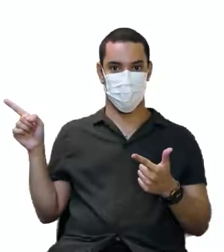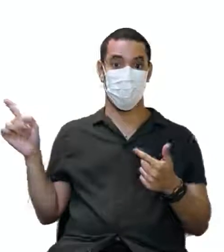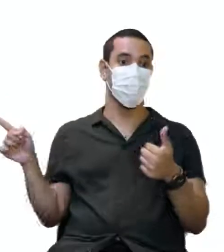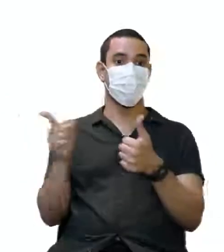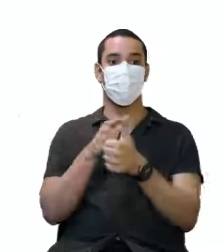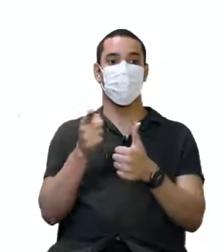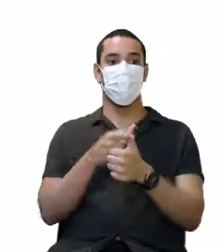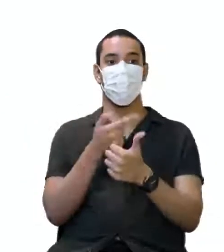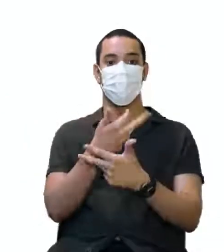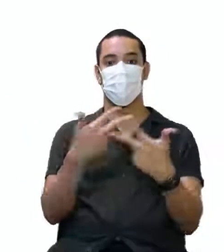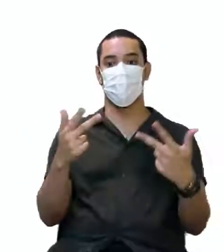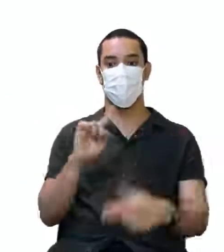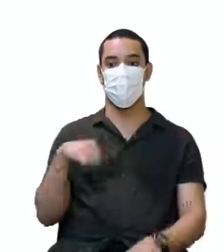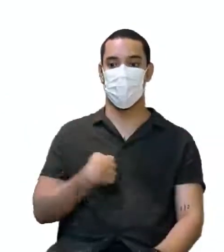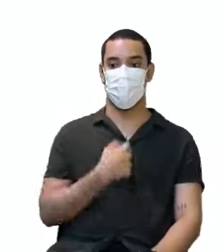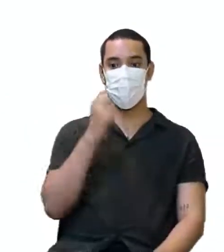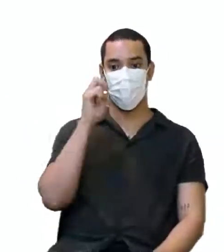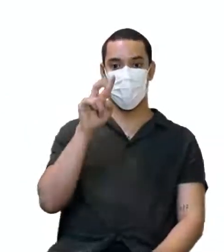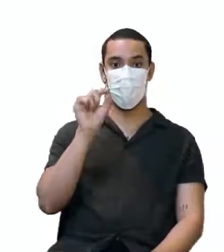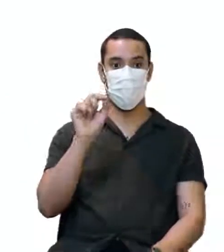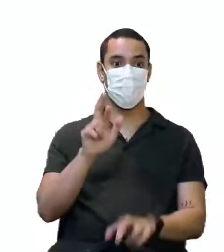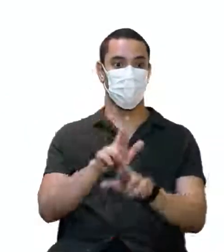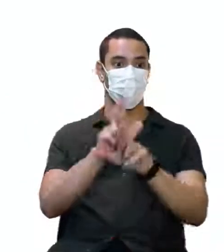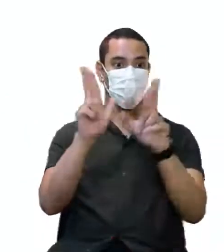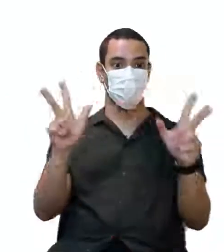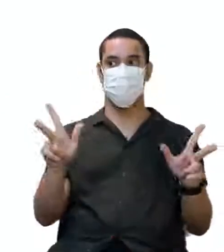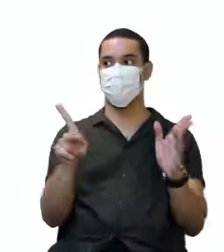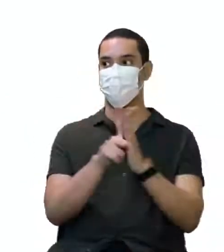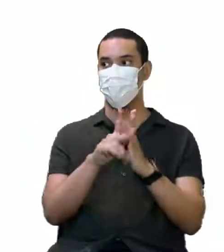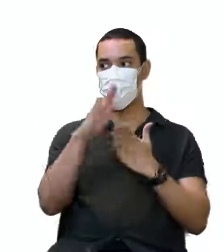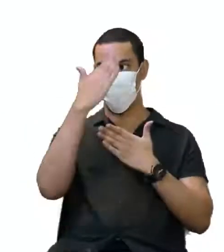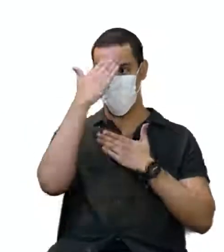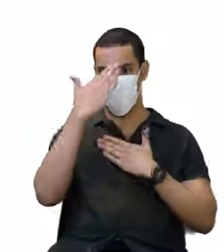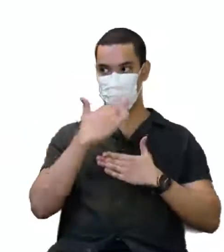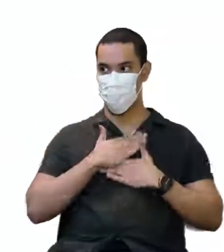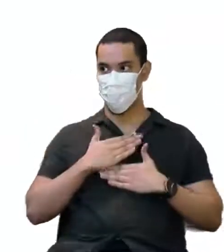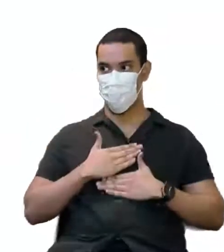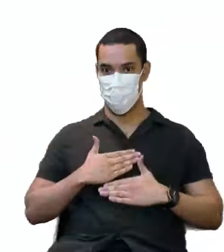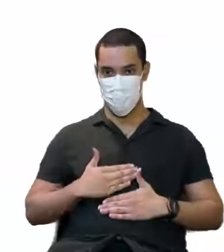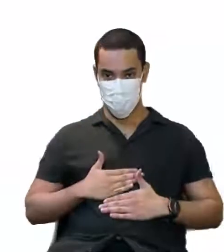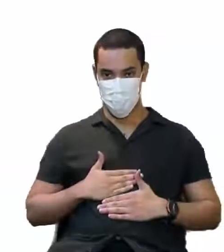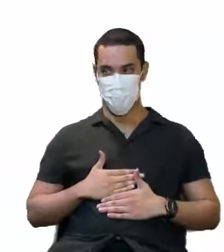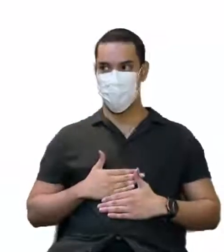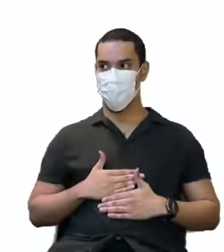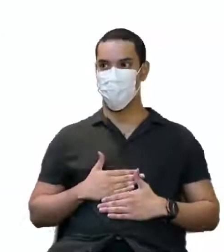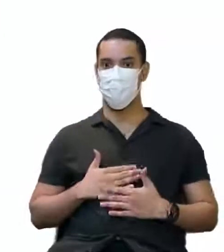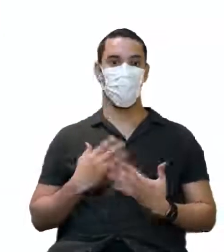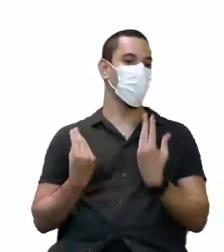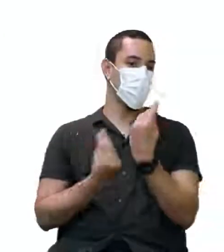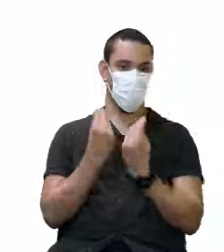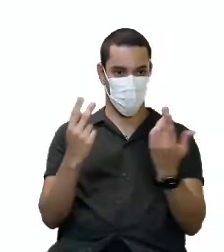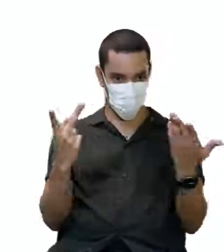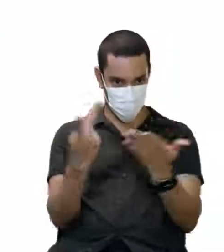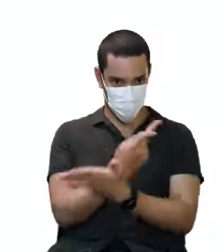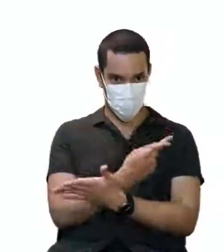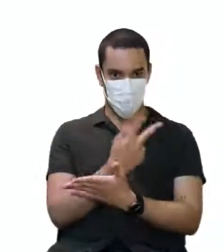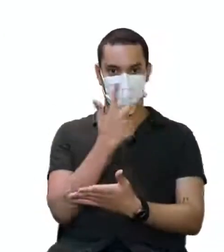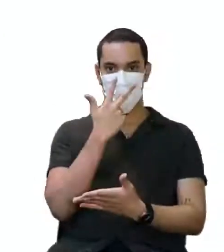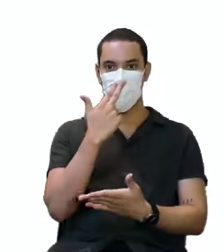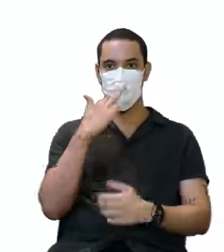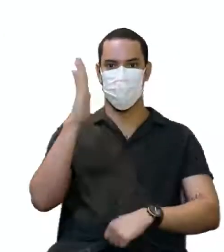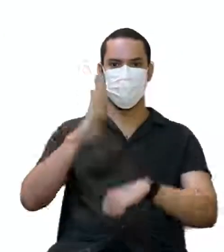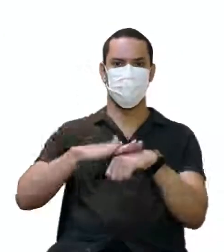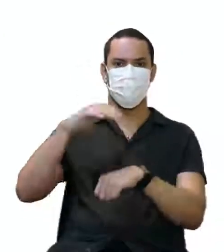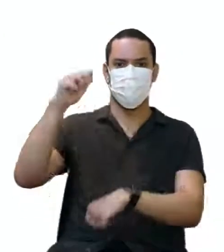Primeira coisa que a gente está vendo já, que é a diferença corporal, a robustez, né, no